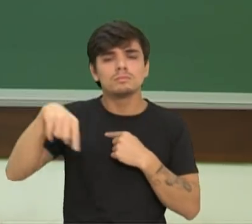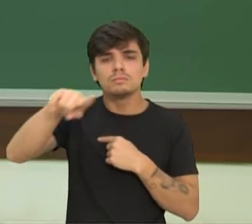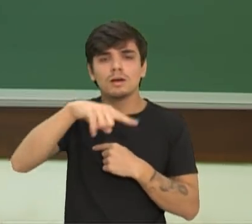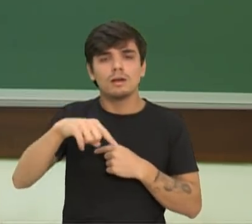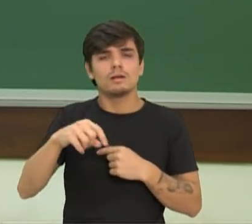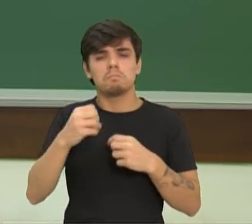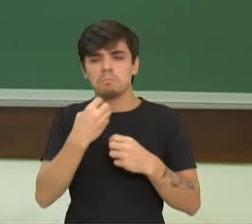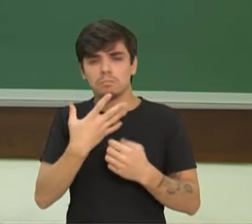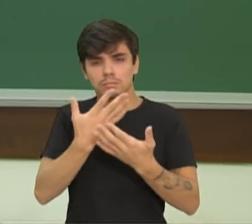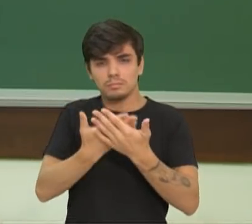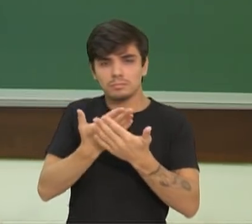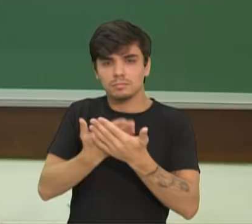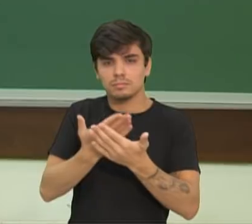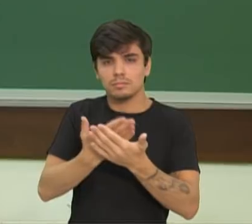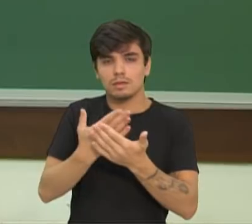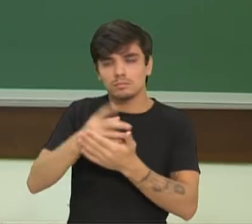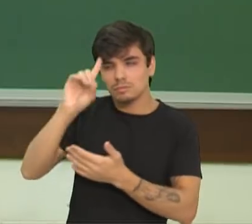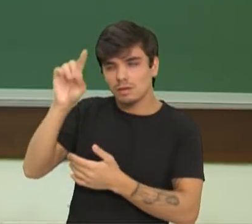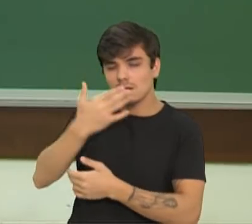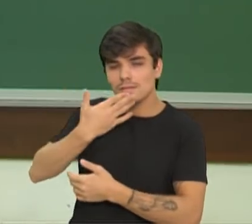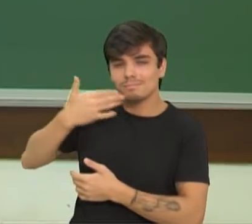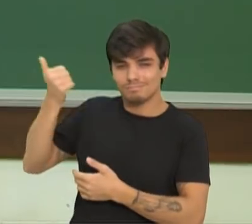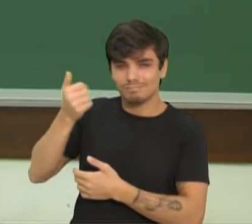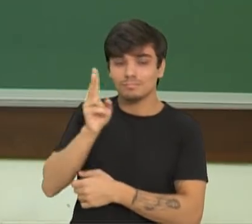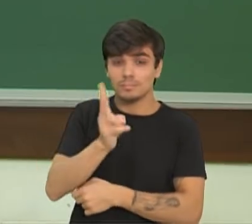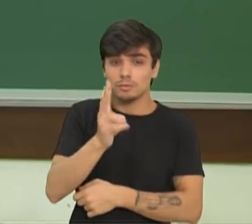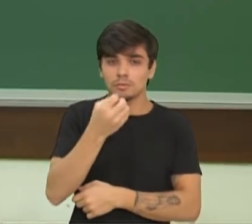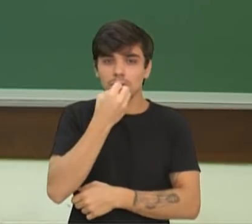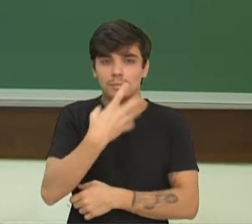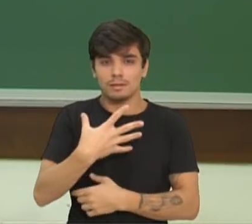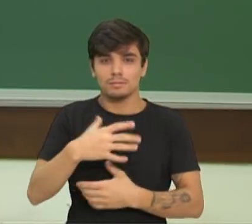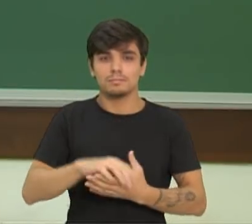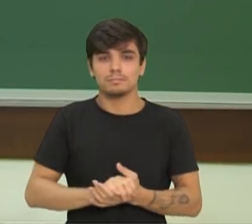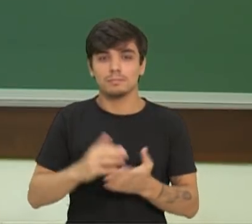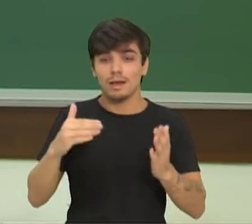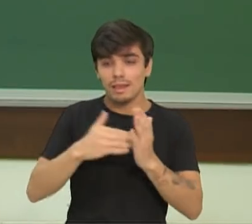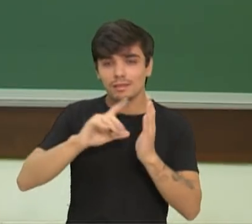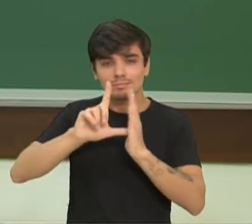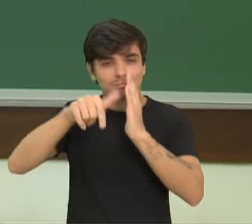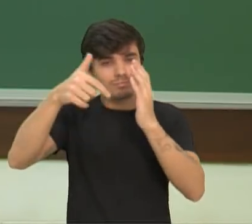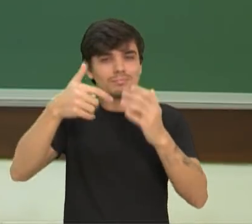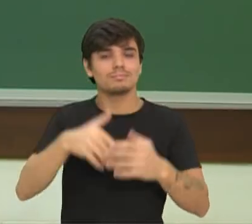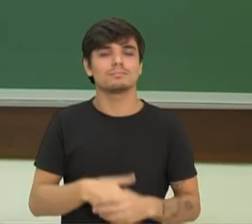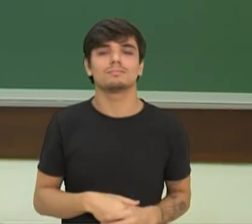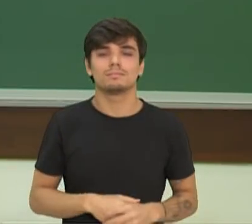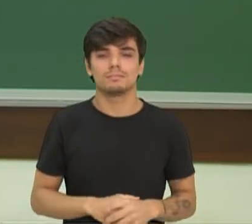você bons estudos, dias melhores e continue bem. Até a próxima!